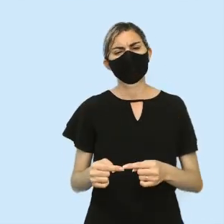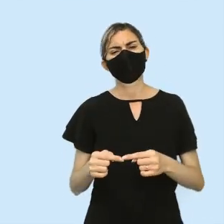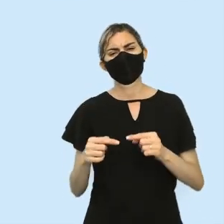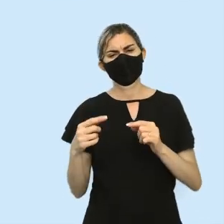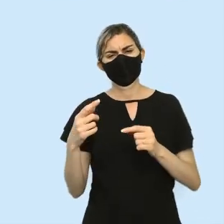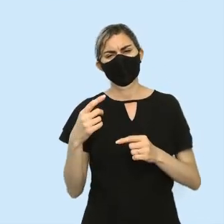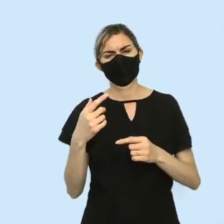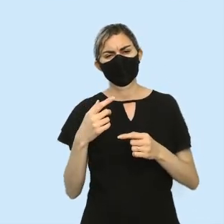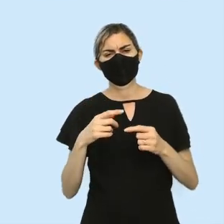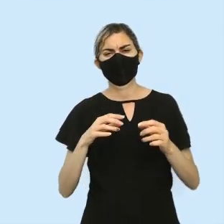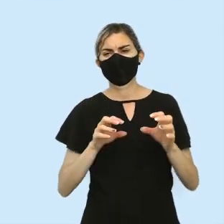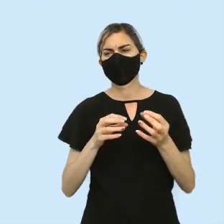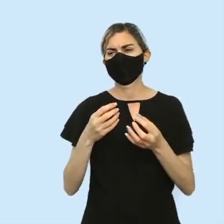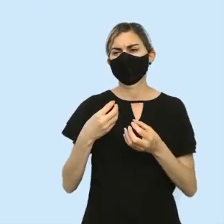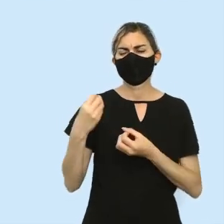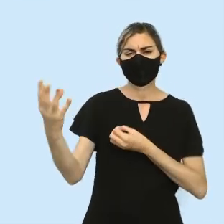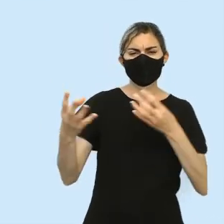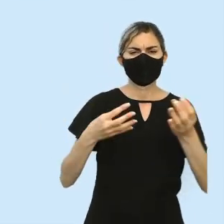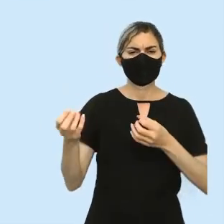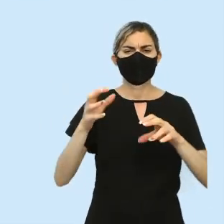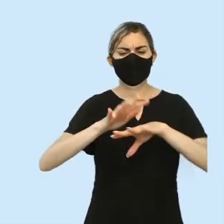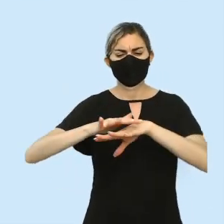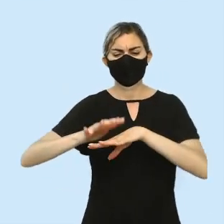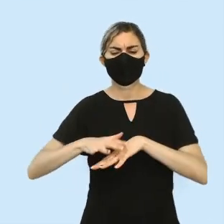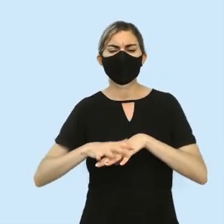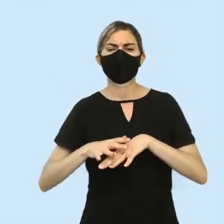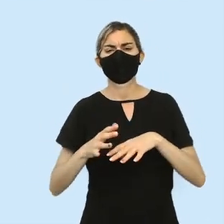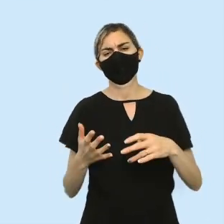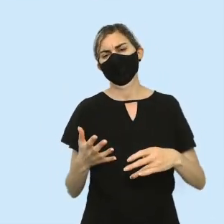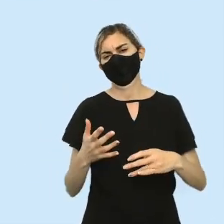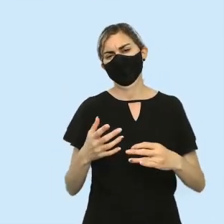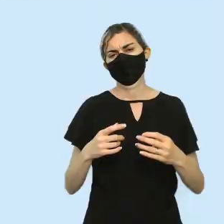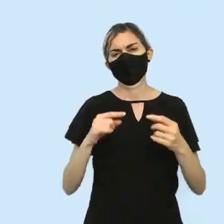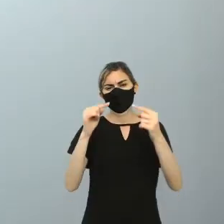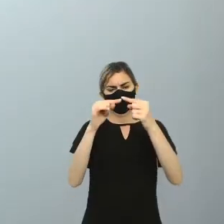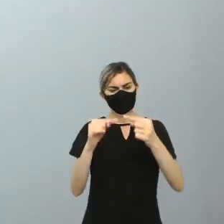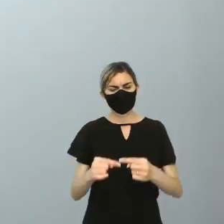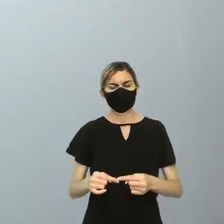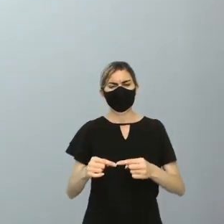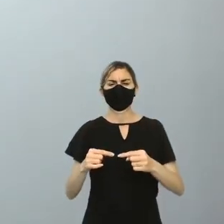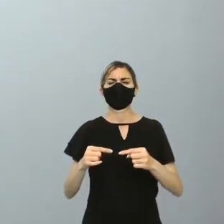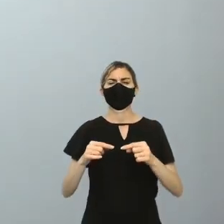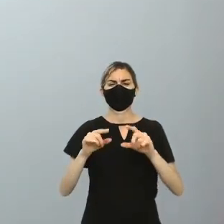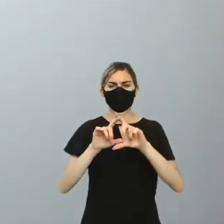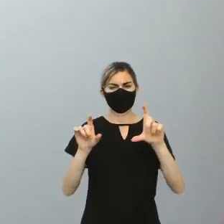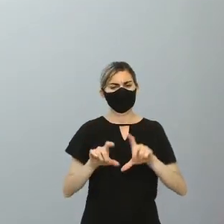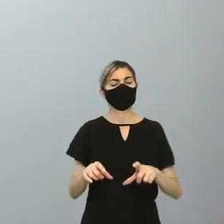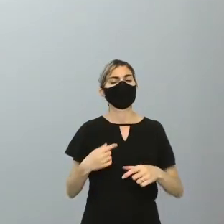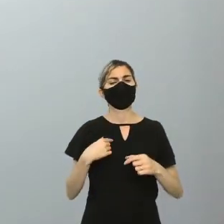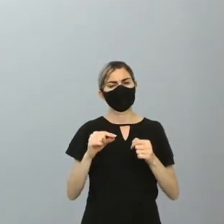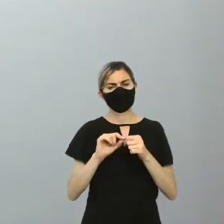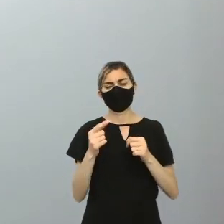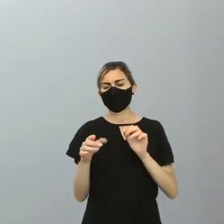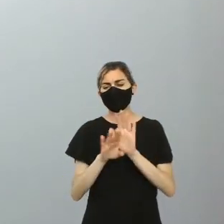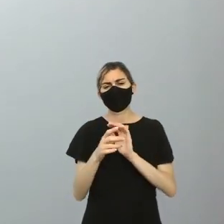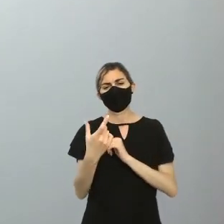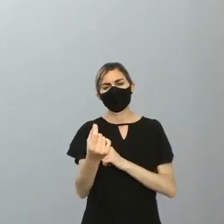propriedade distributiva da matemática, gente. Aplicando distributiva, tu chega em